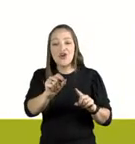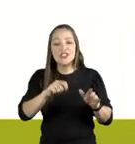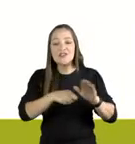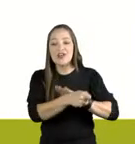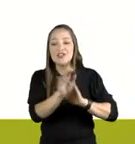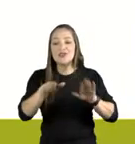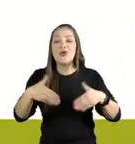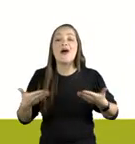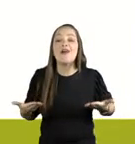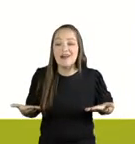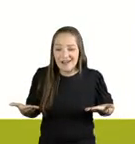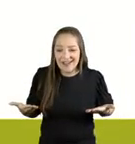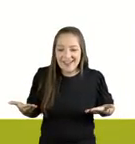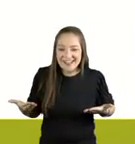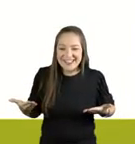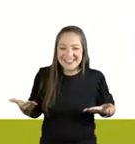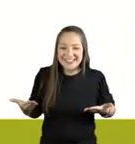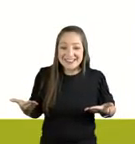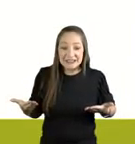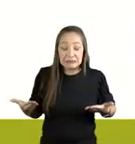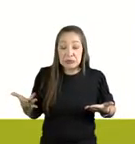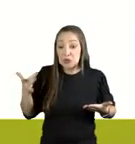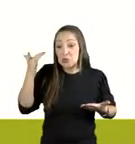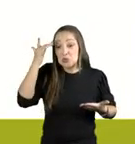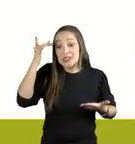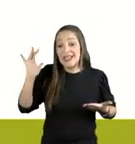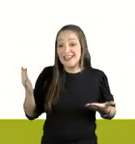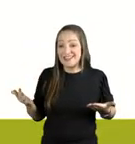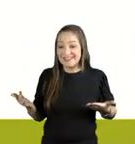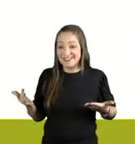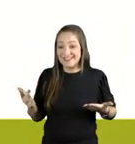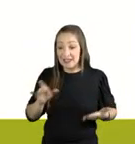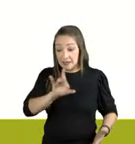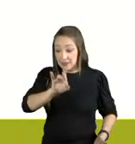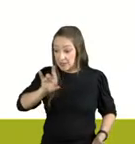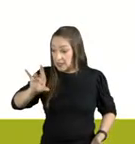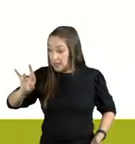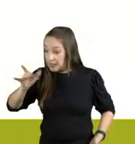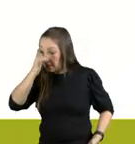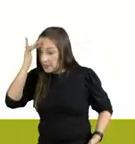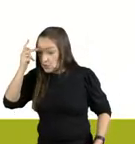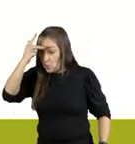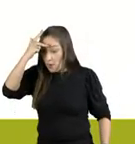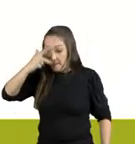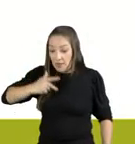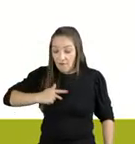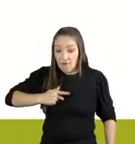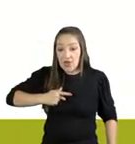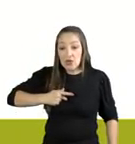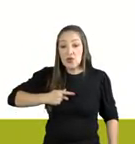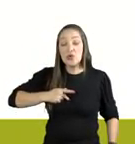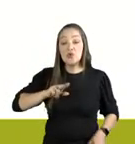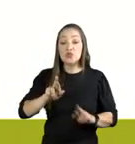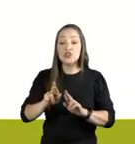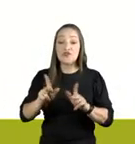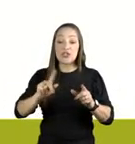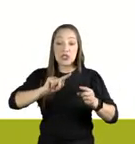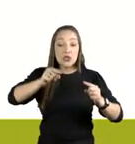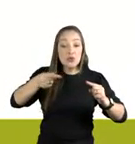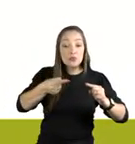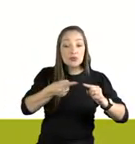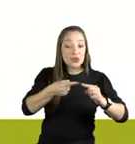investiria? Não sei, né? Porque cada pessoa tem um perfil, cada pessoa tem um objetivo, e é por isso